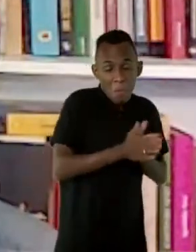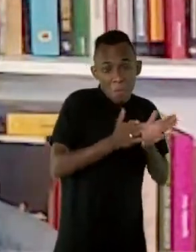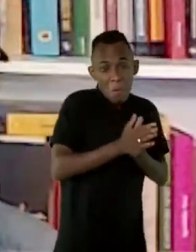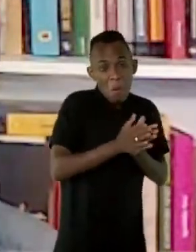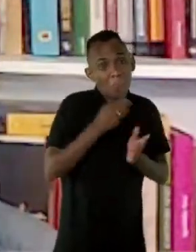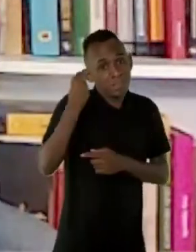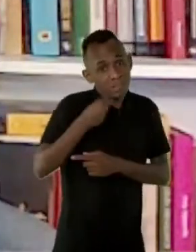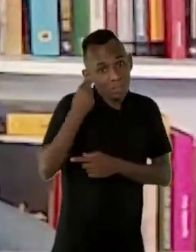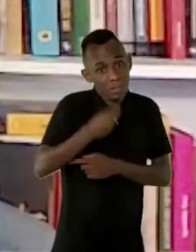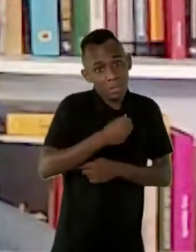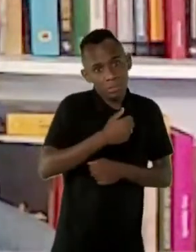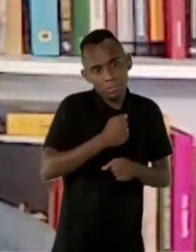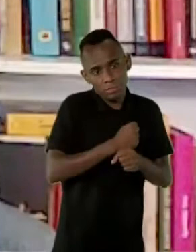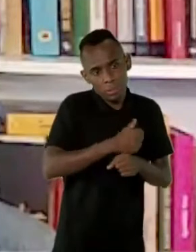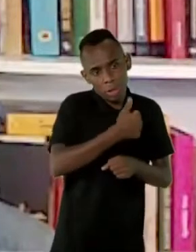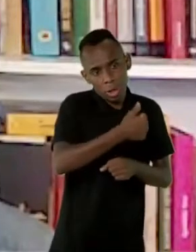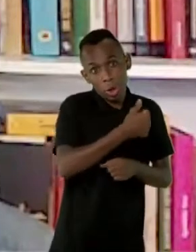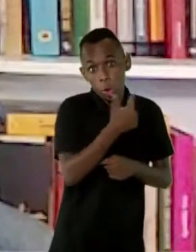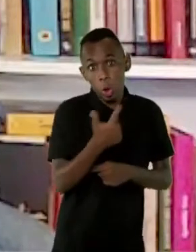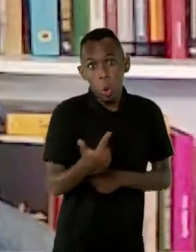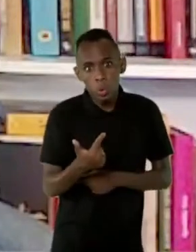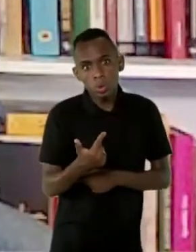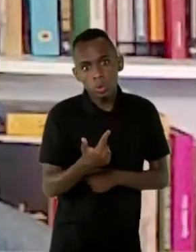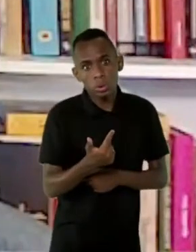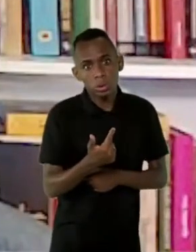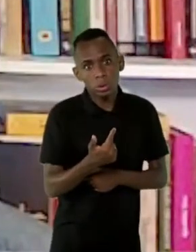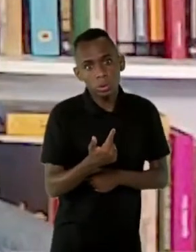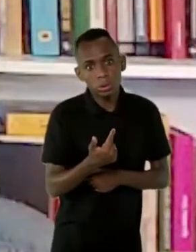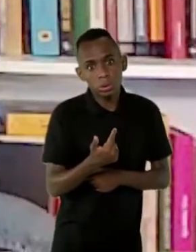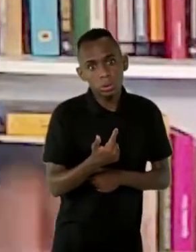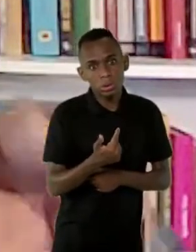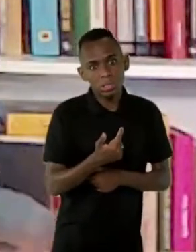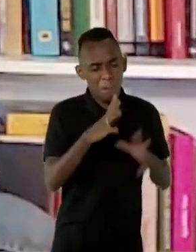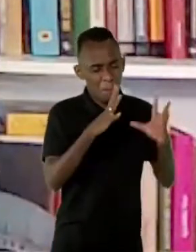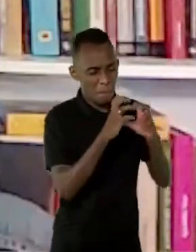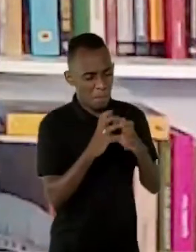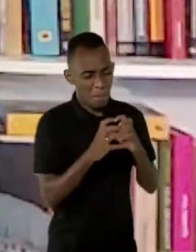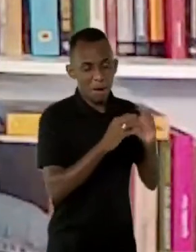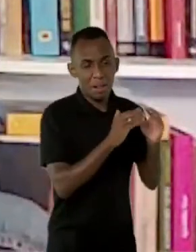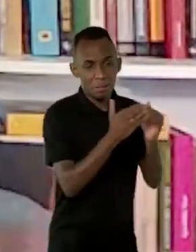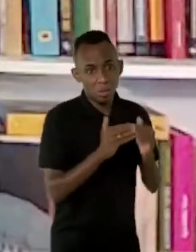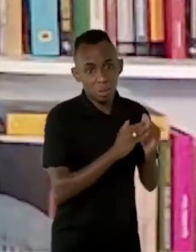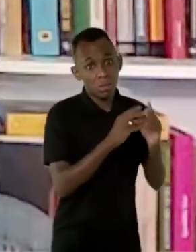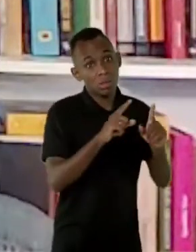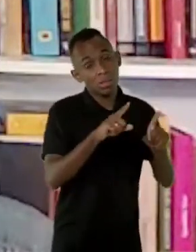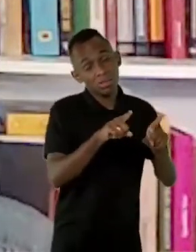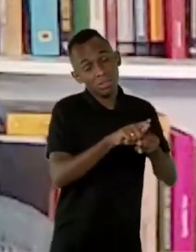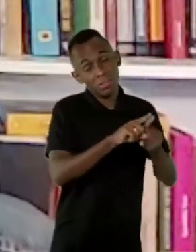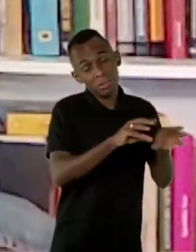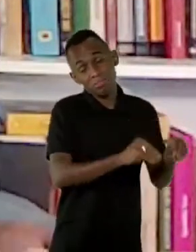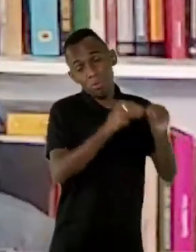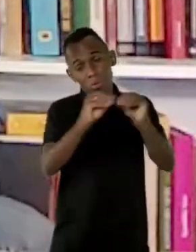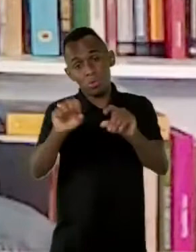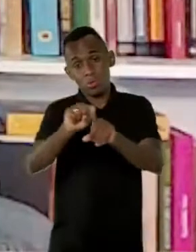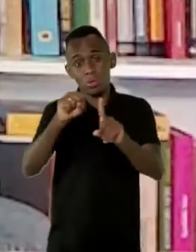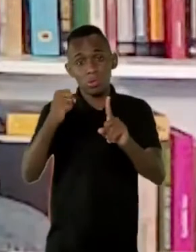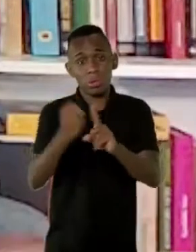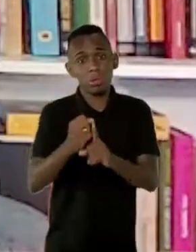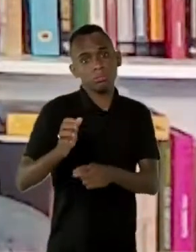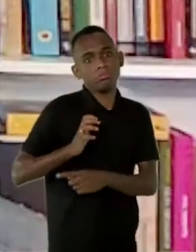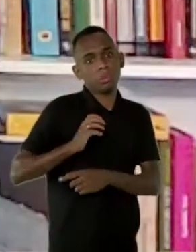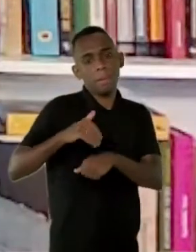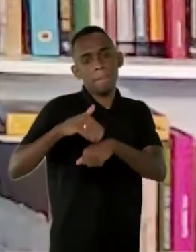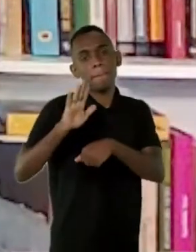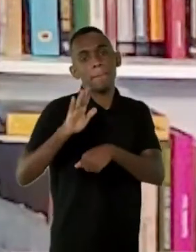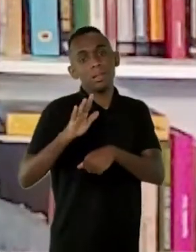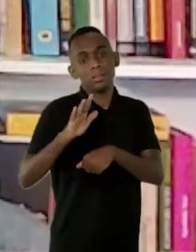anos, completamente em conflito com os moradores, e na sociedade, na sala de visita, onde ela